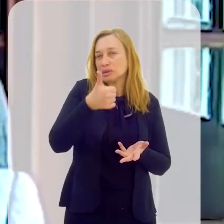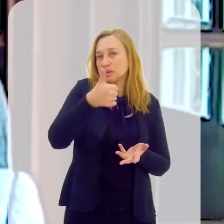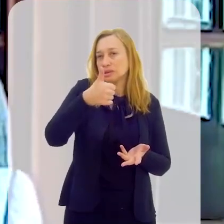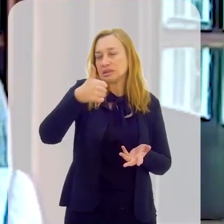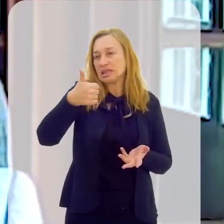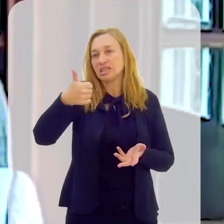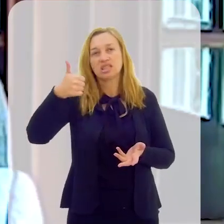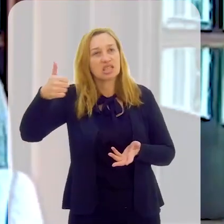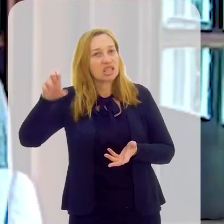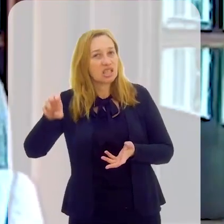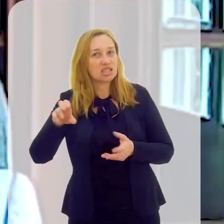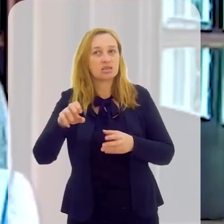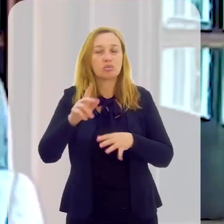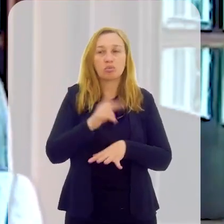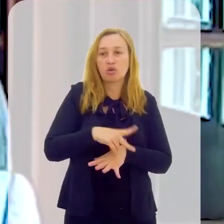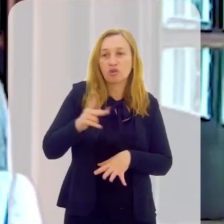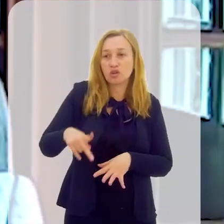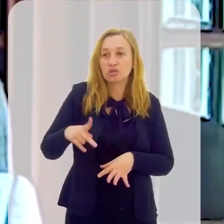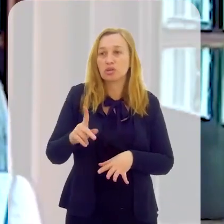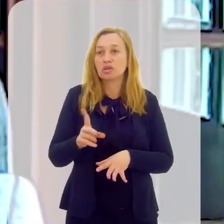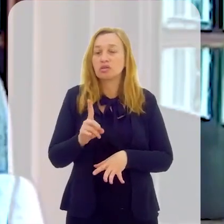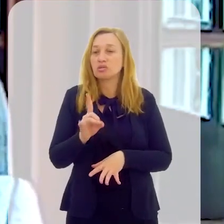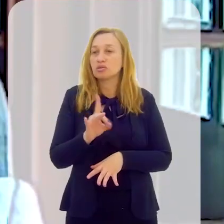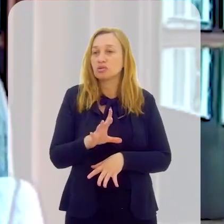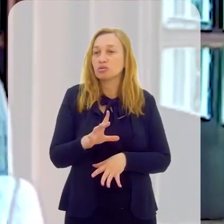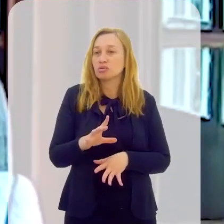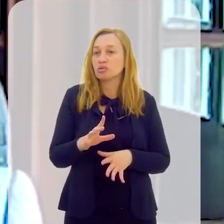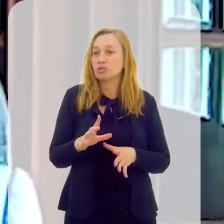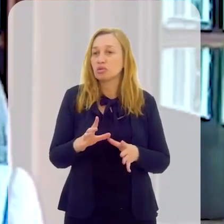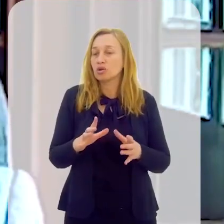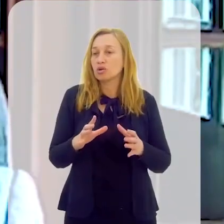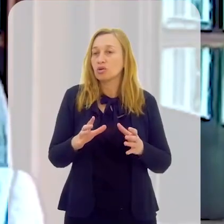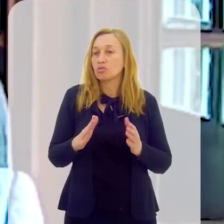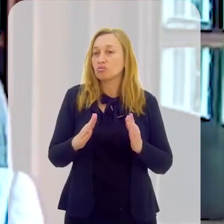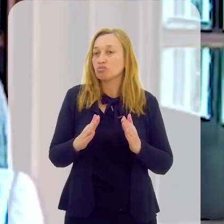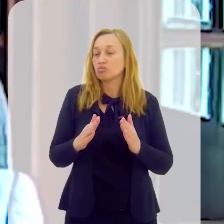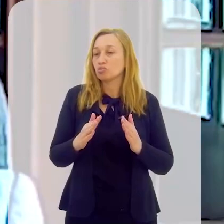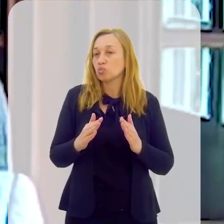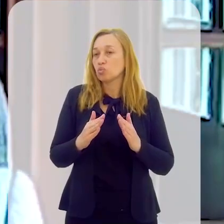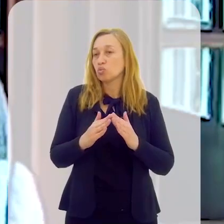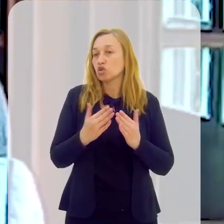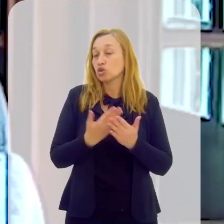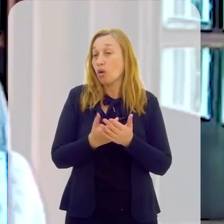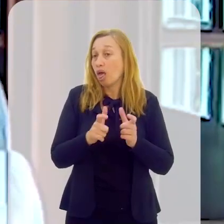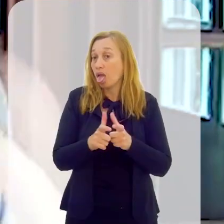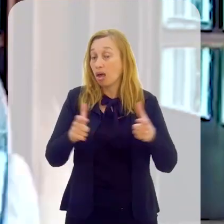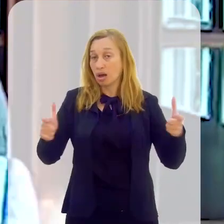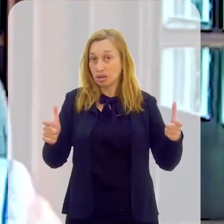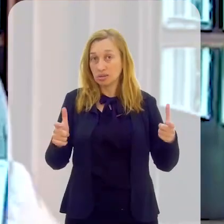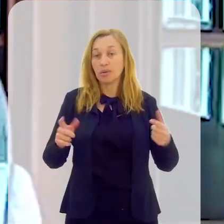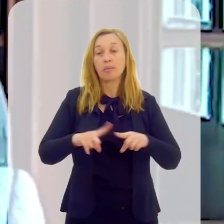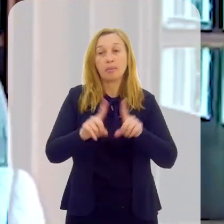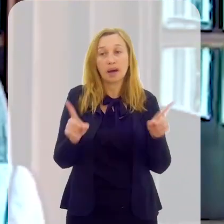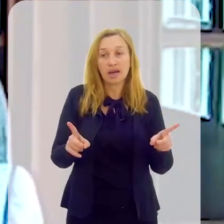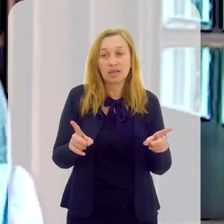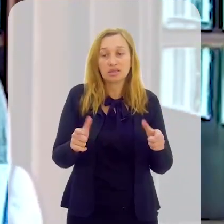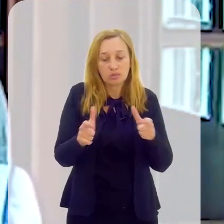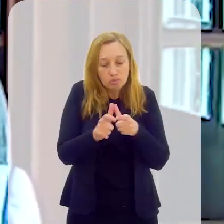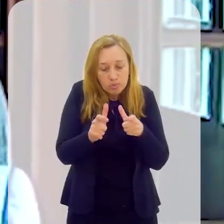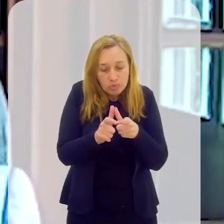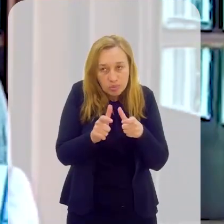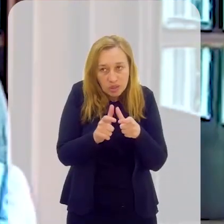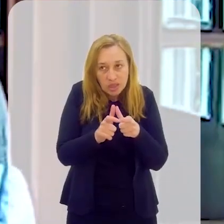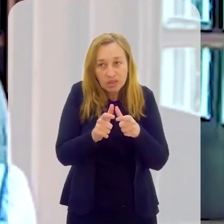Somos um corpo docente de cerca de 115 professores, então nós não somos uma instituição de grande porte,